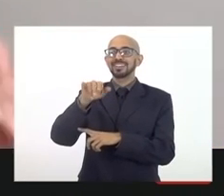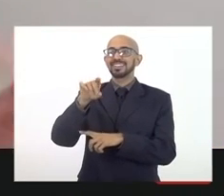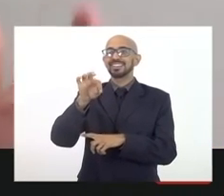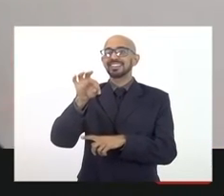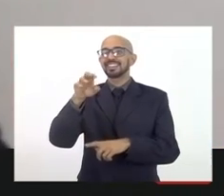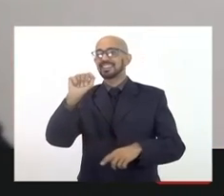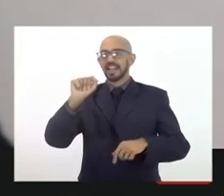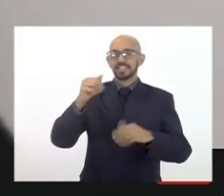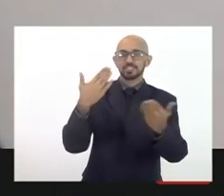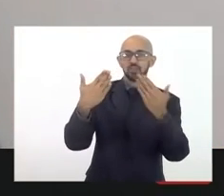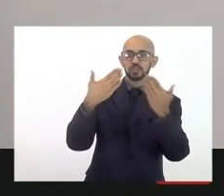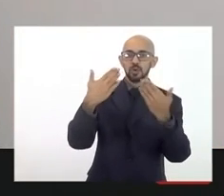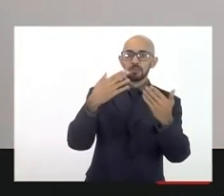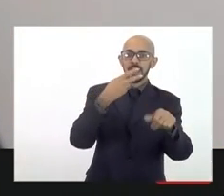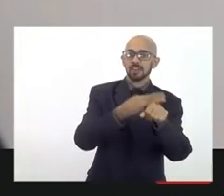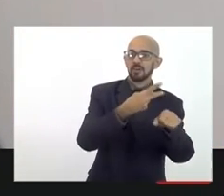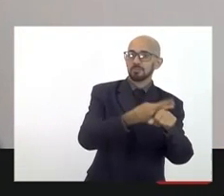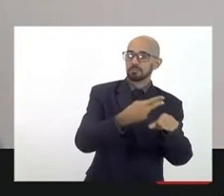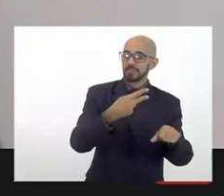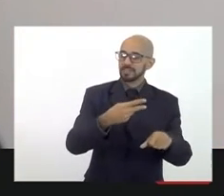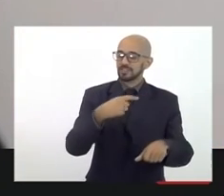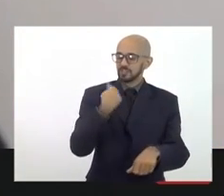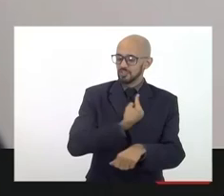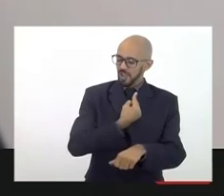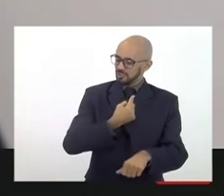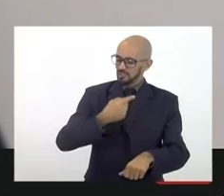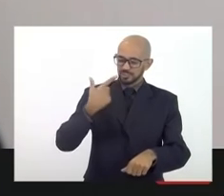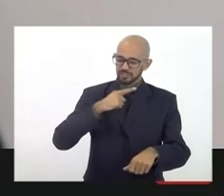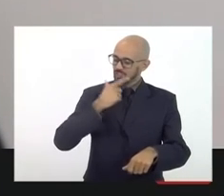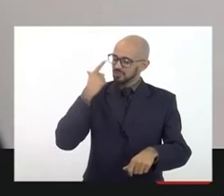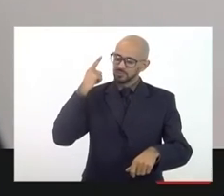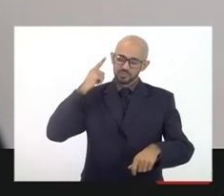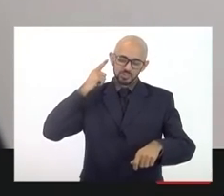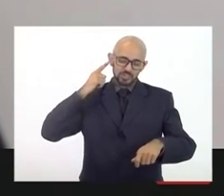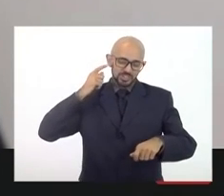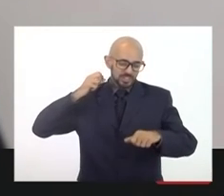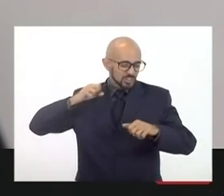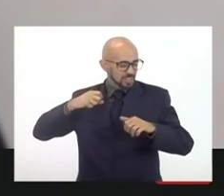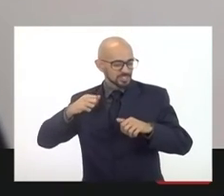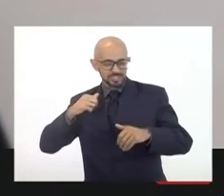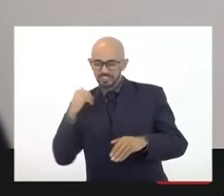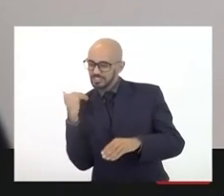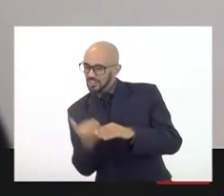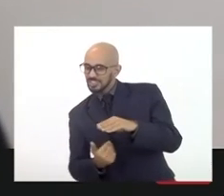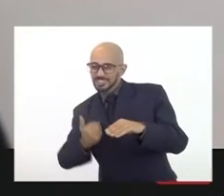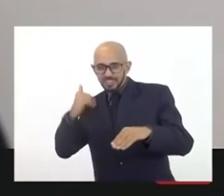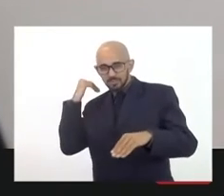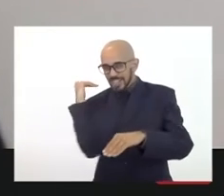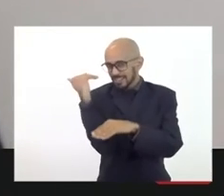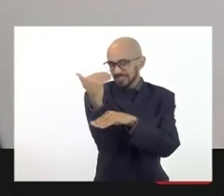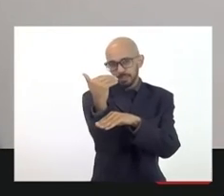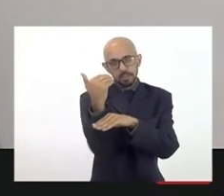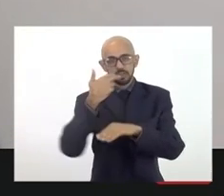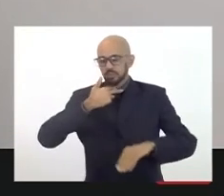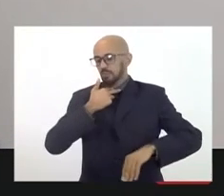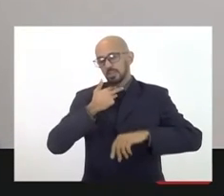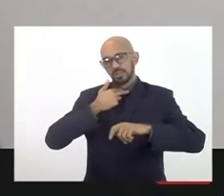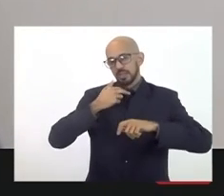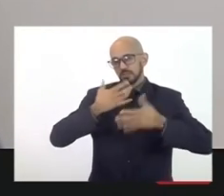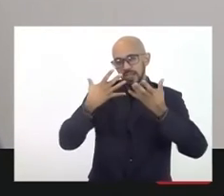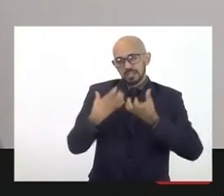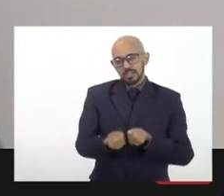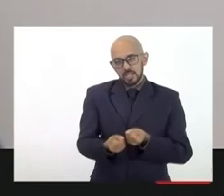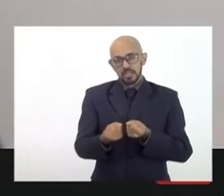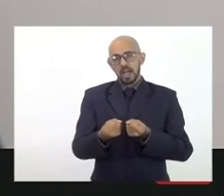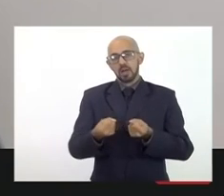outra medalha. Nós somos imbatíveis num projeto como esse. Não podemos aceitar a situação que está